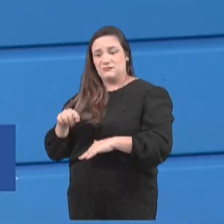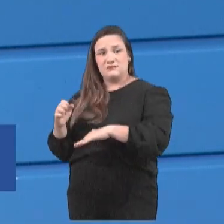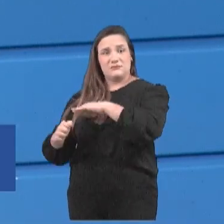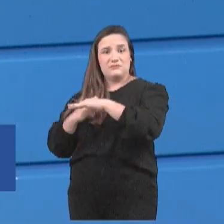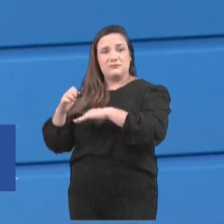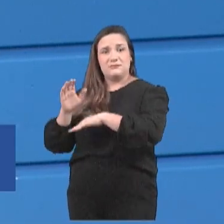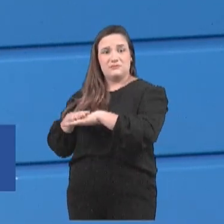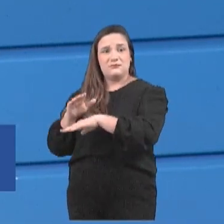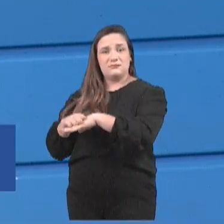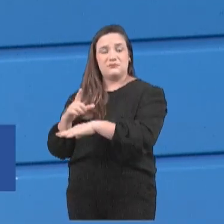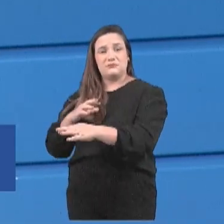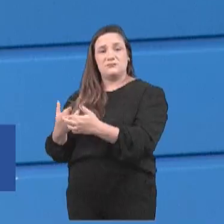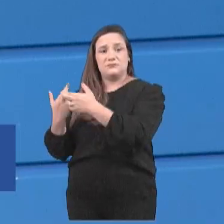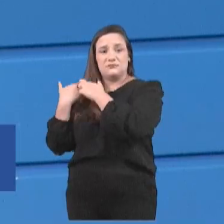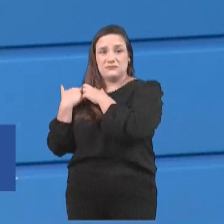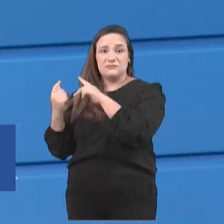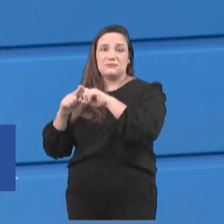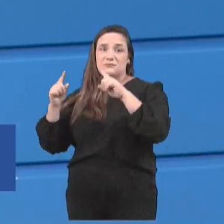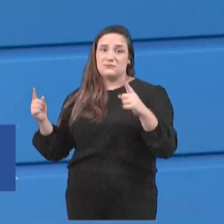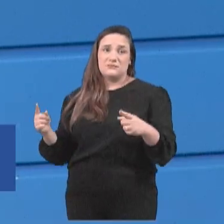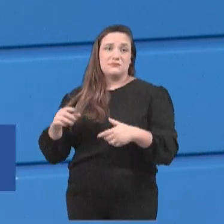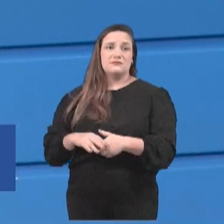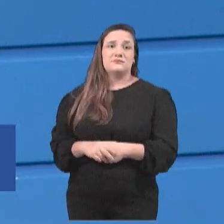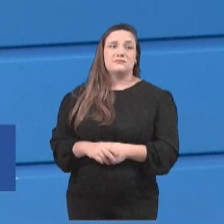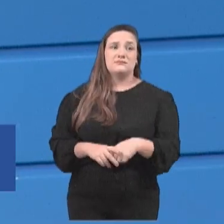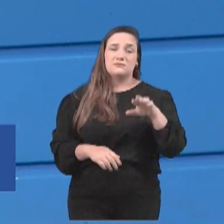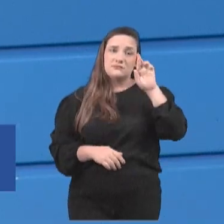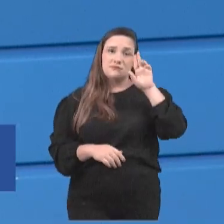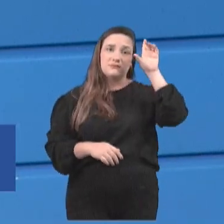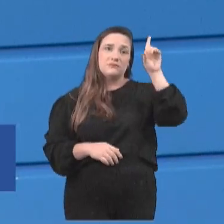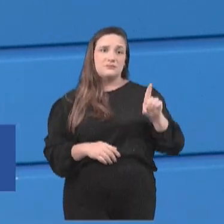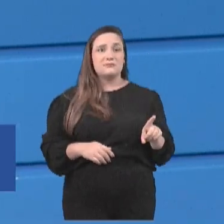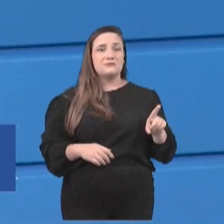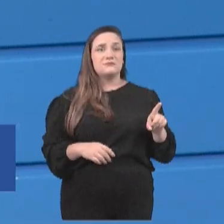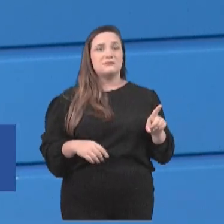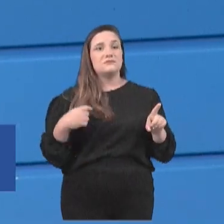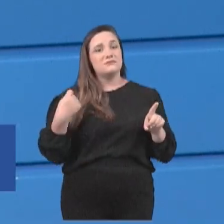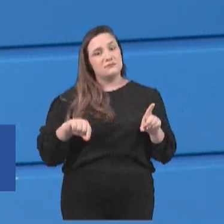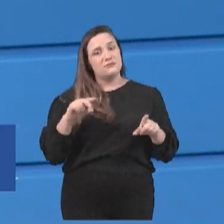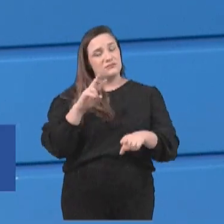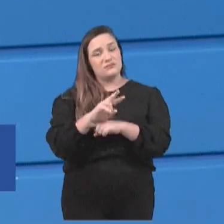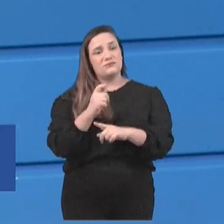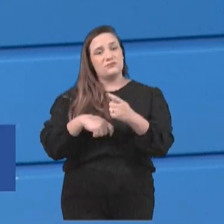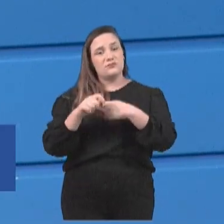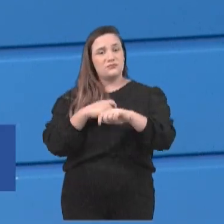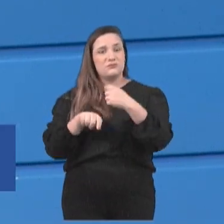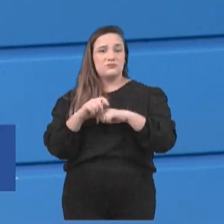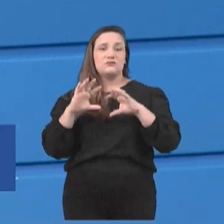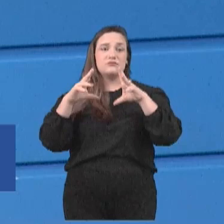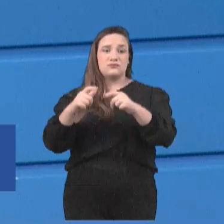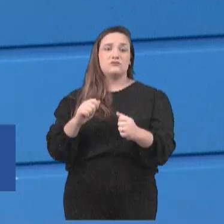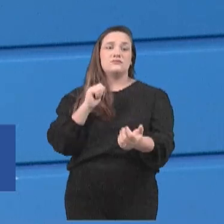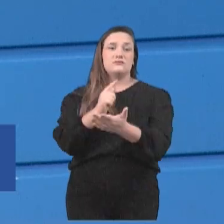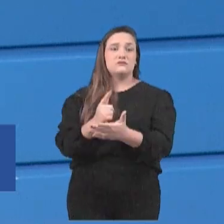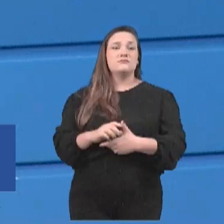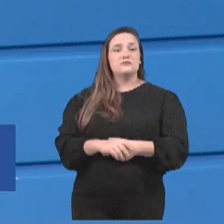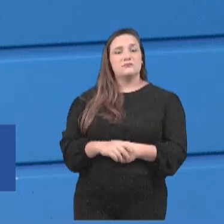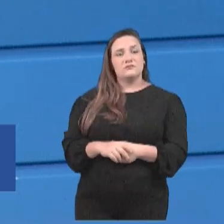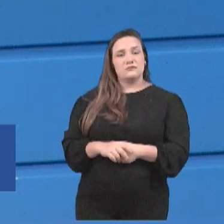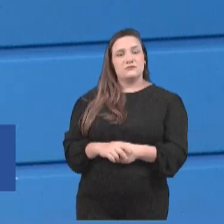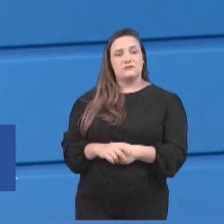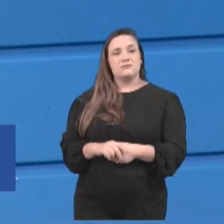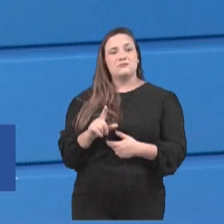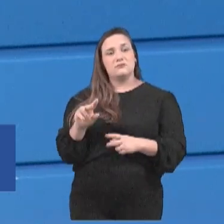empresa é responsável por isso, mas a direção da escola tem que administrar, inclusive